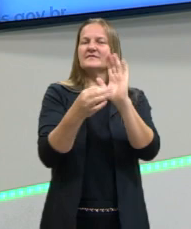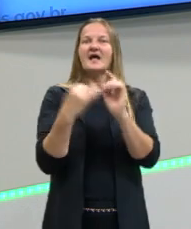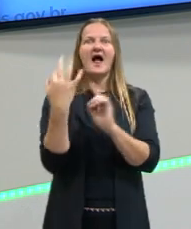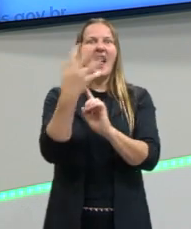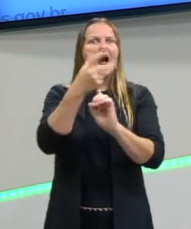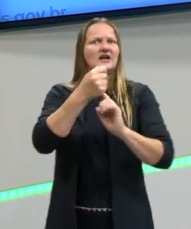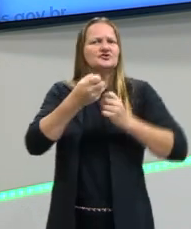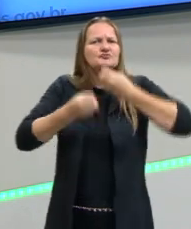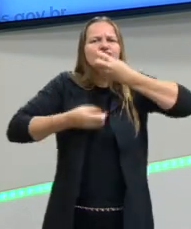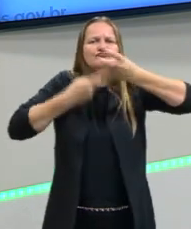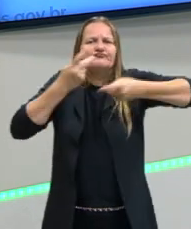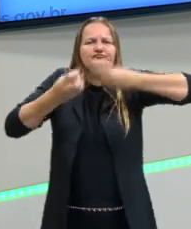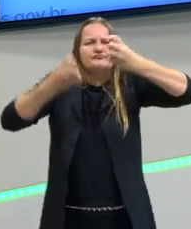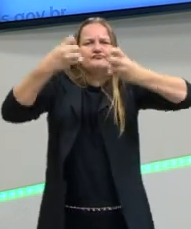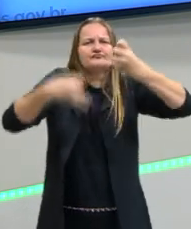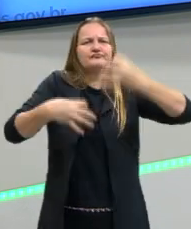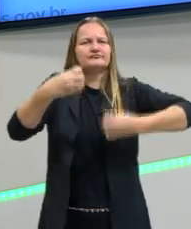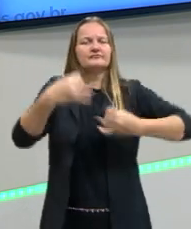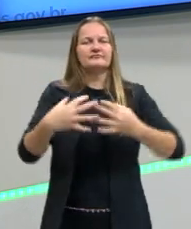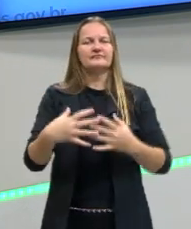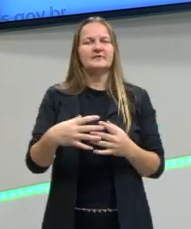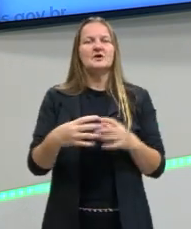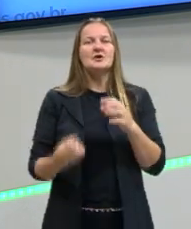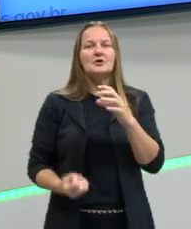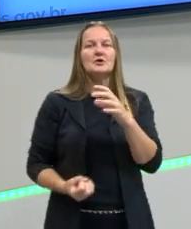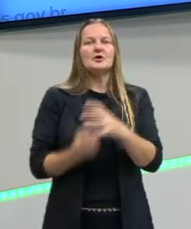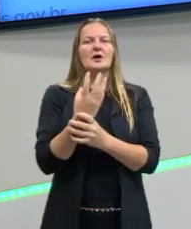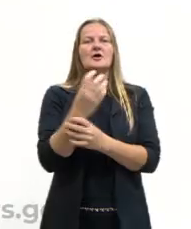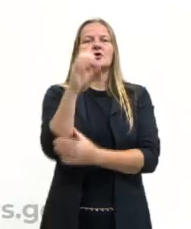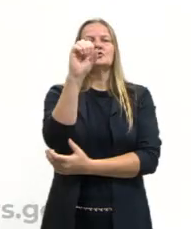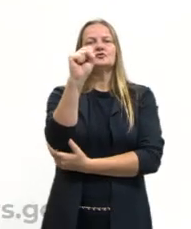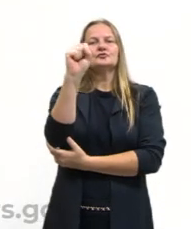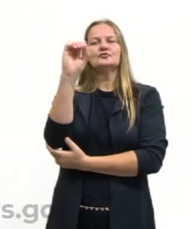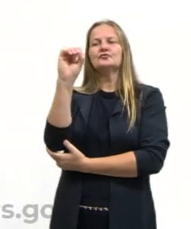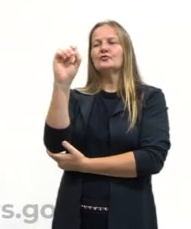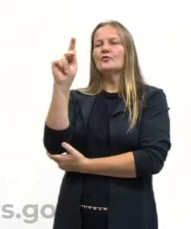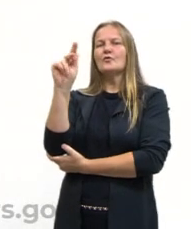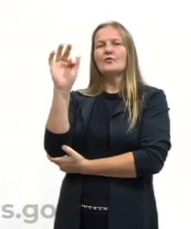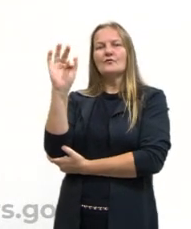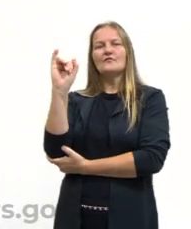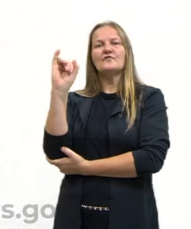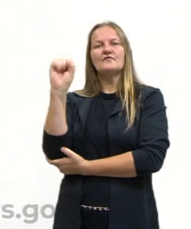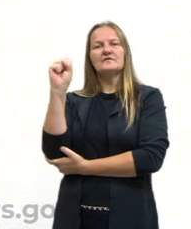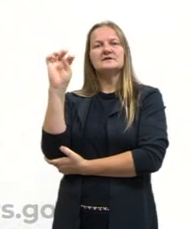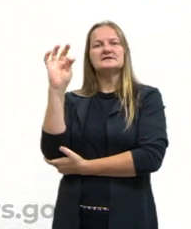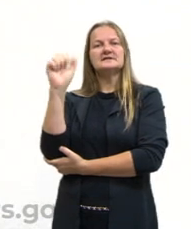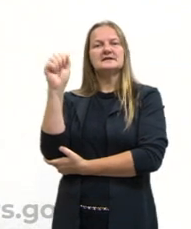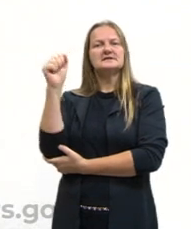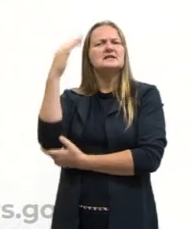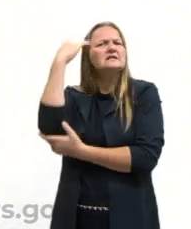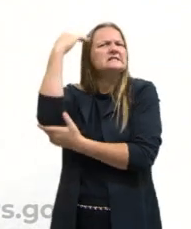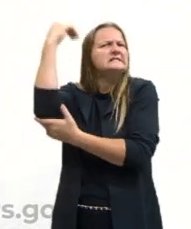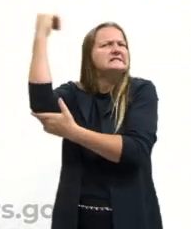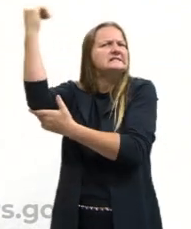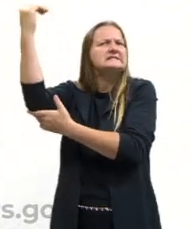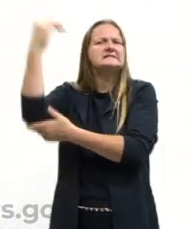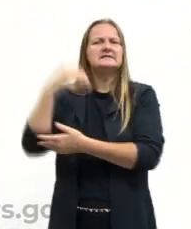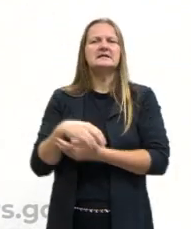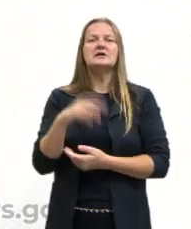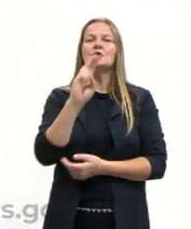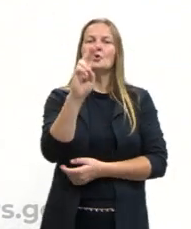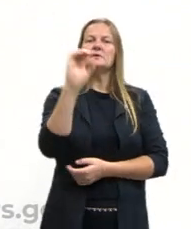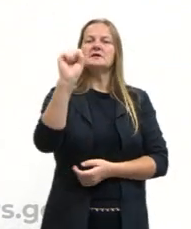e aí surgem os sofistas que que significa a palavra sofistas né os sofistas eram sábios mas a palavra